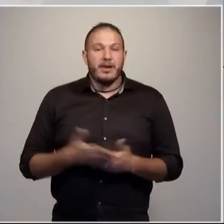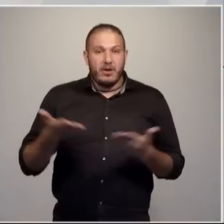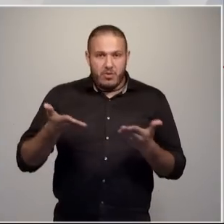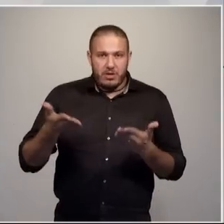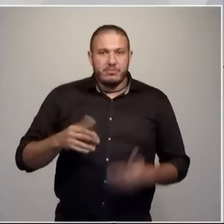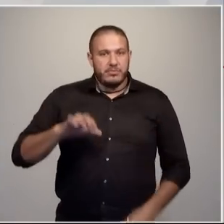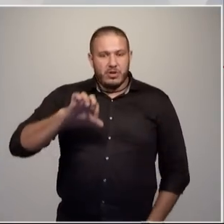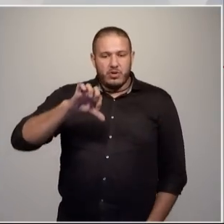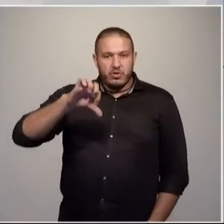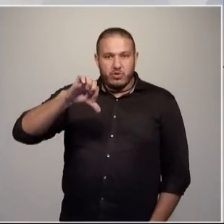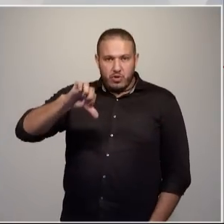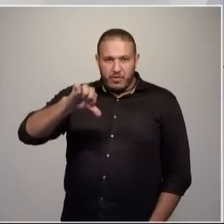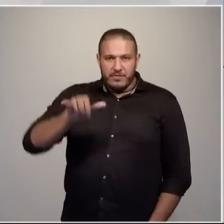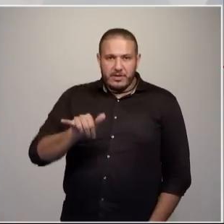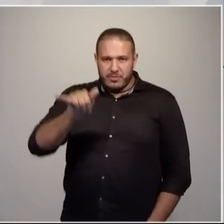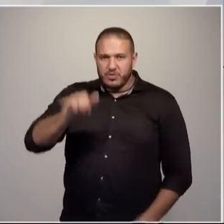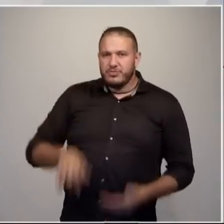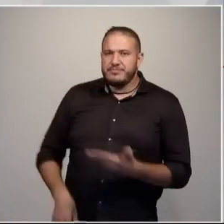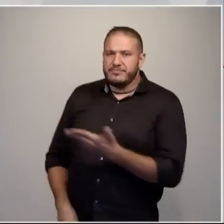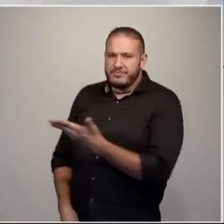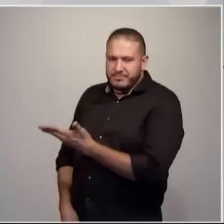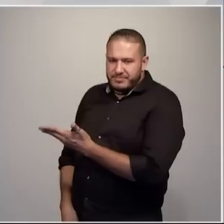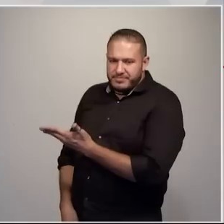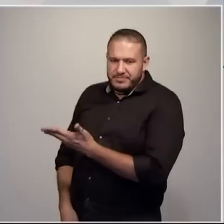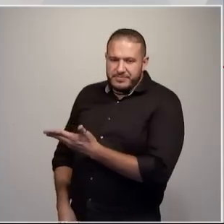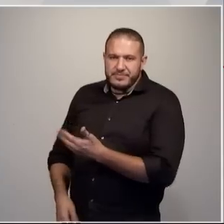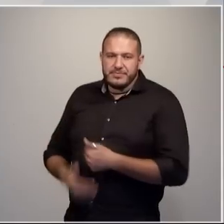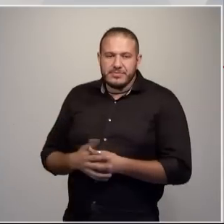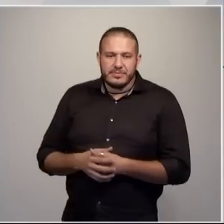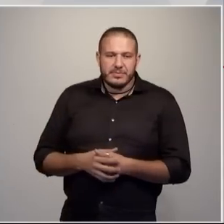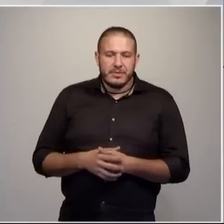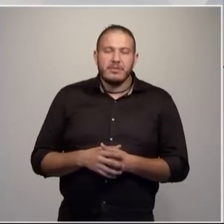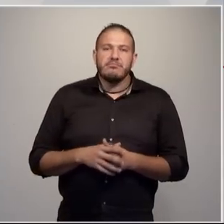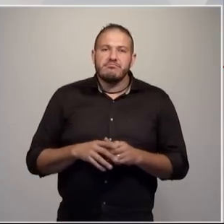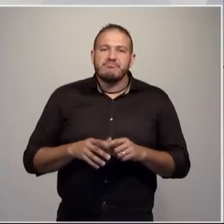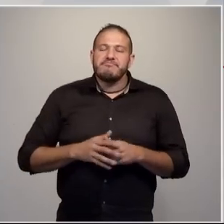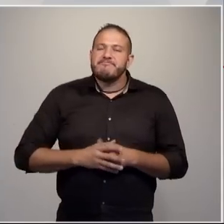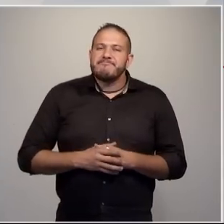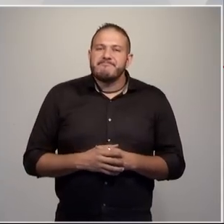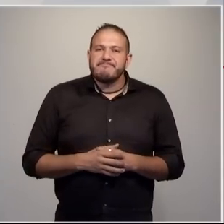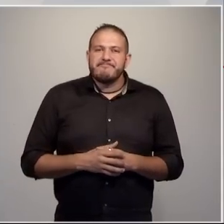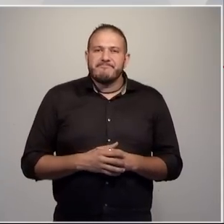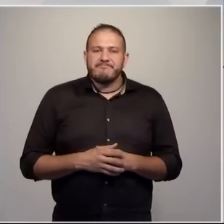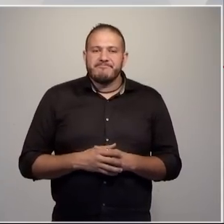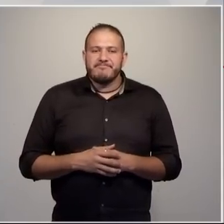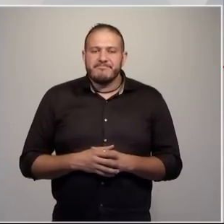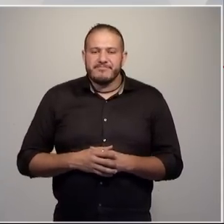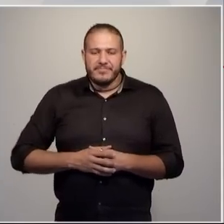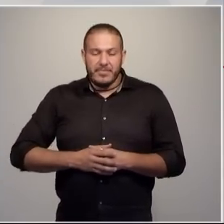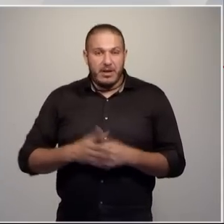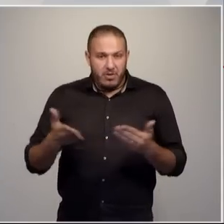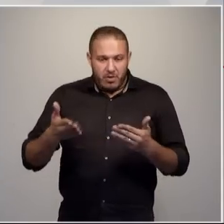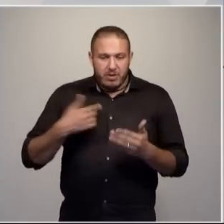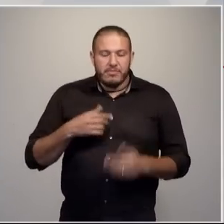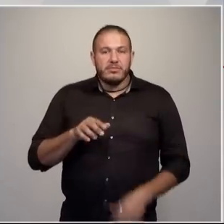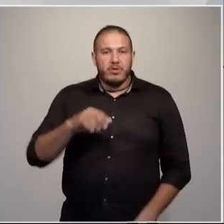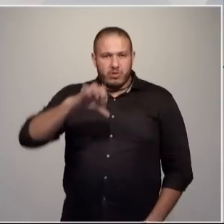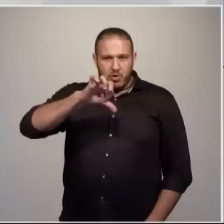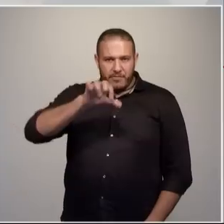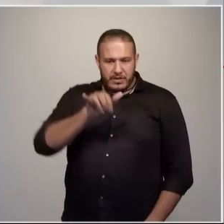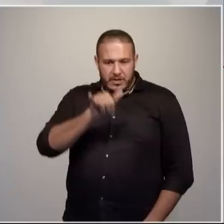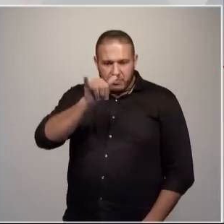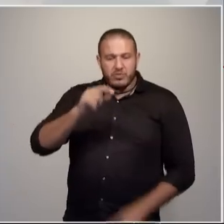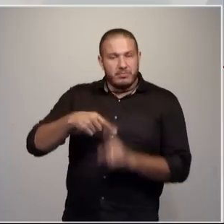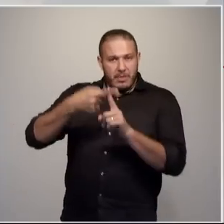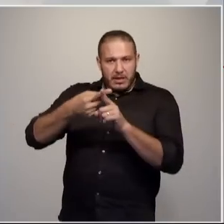9y. A primitiva de 3y em y é 3 meios